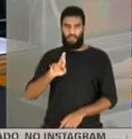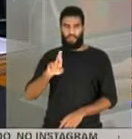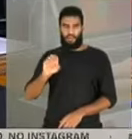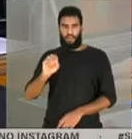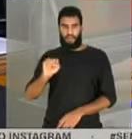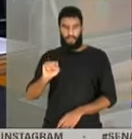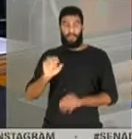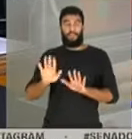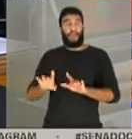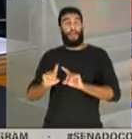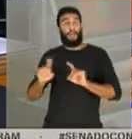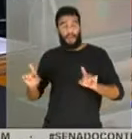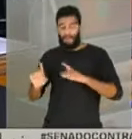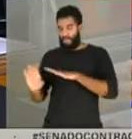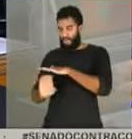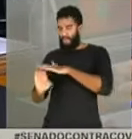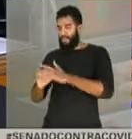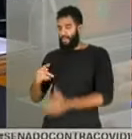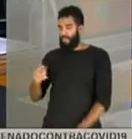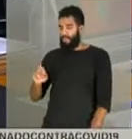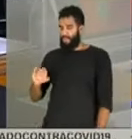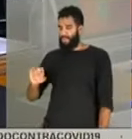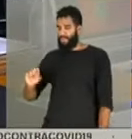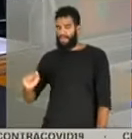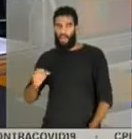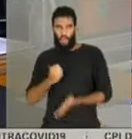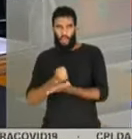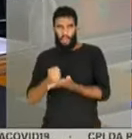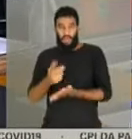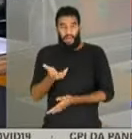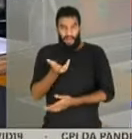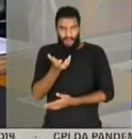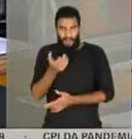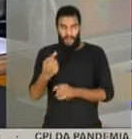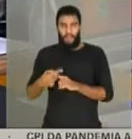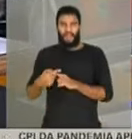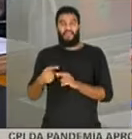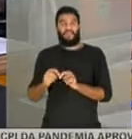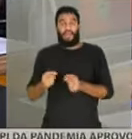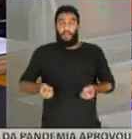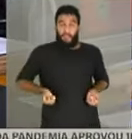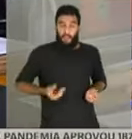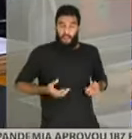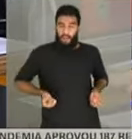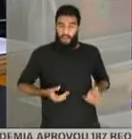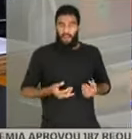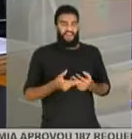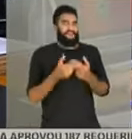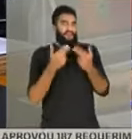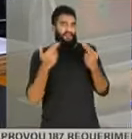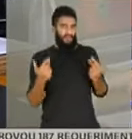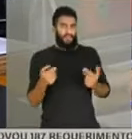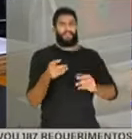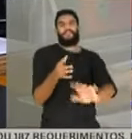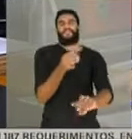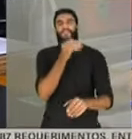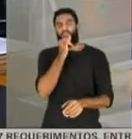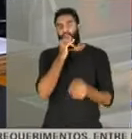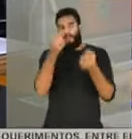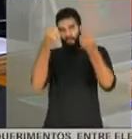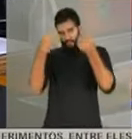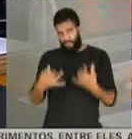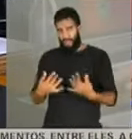a Precisa queria tanto esse contrato que ela fez muitas despesas. Por exemplo, o senhor pode me explicar por que é